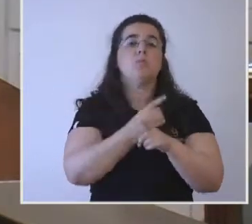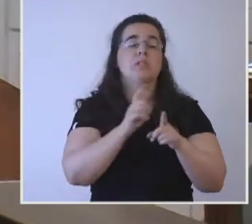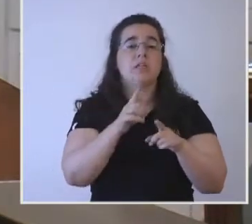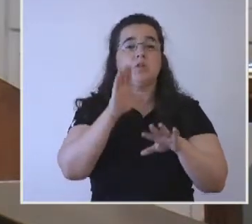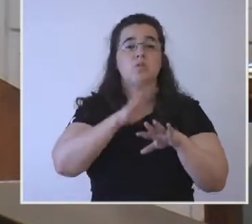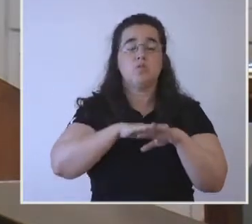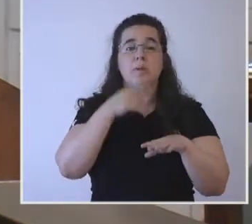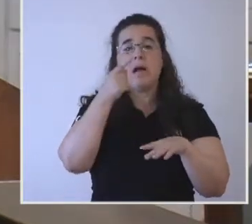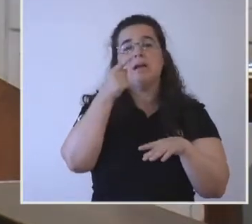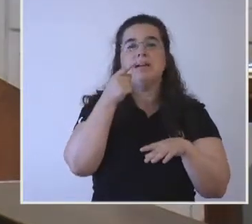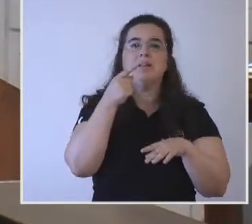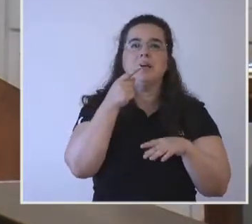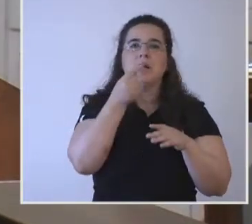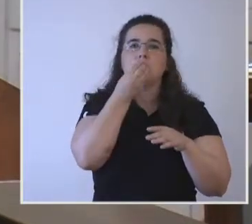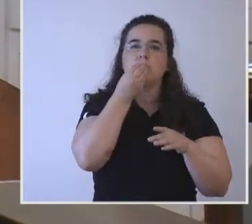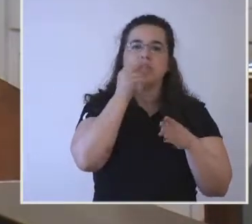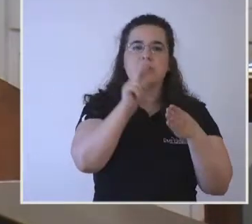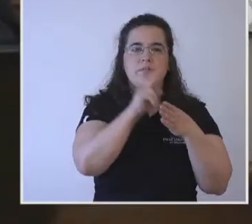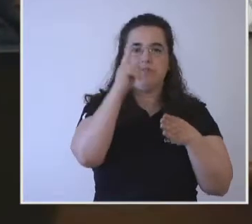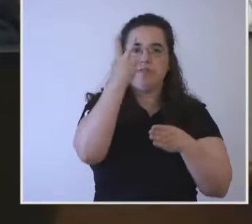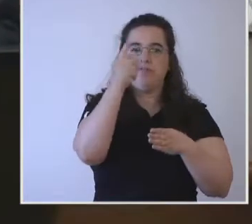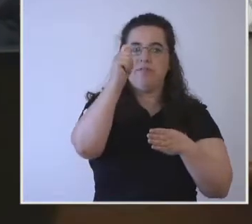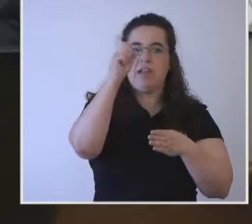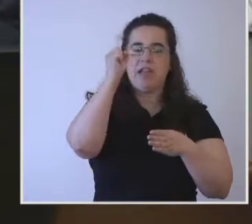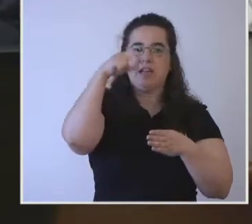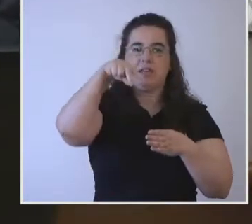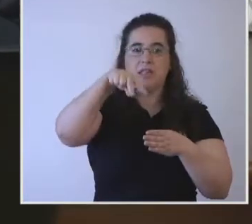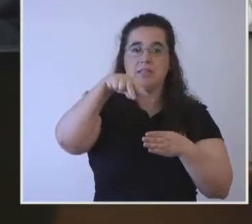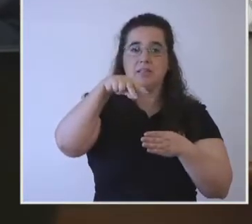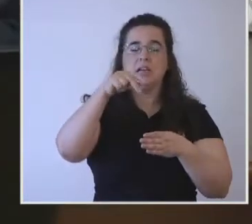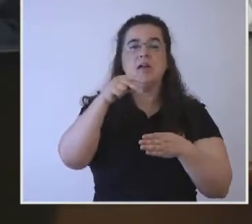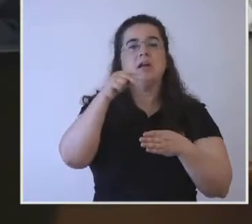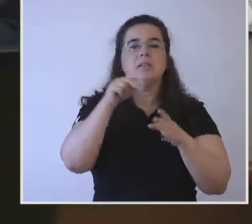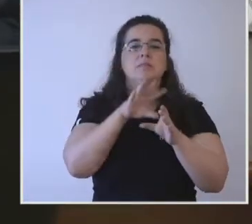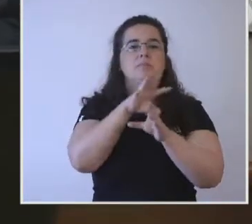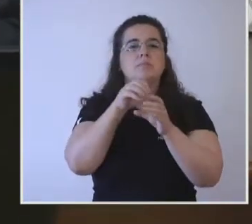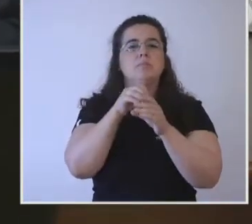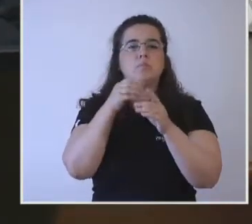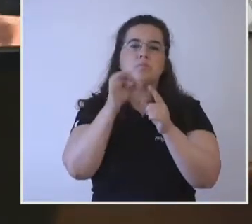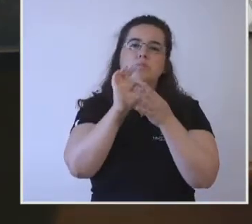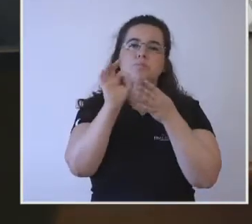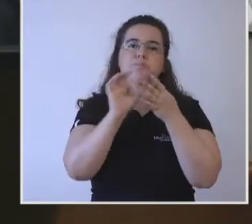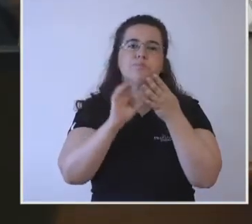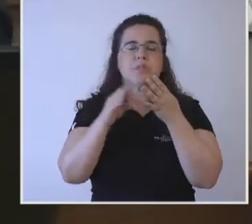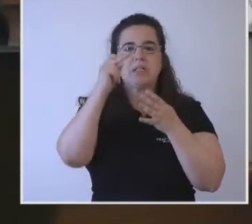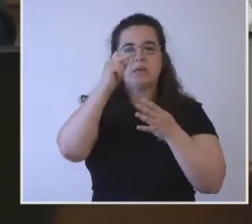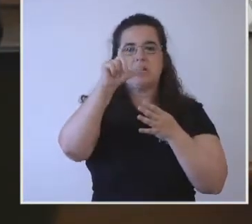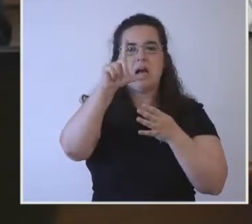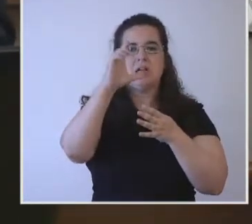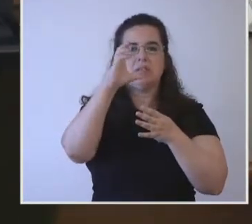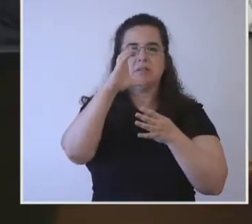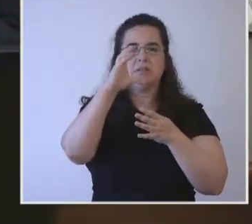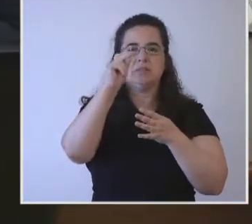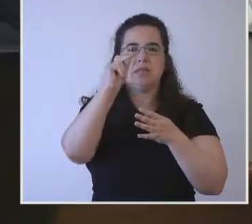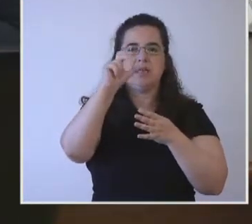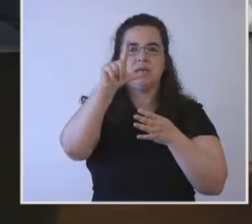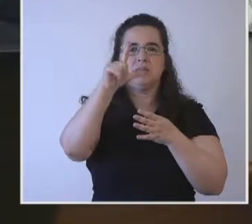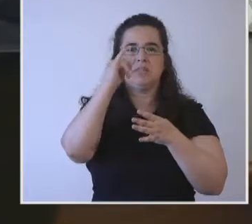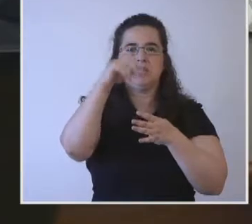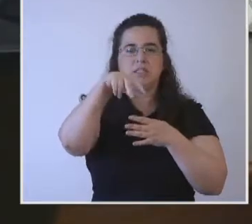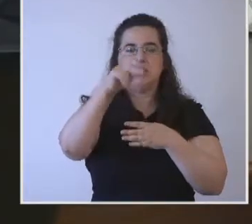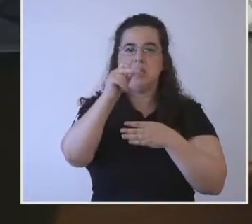urina propicia o desenvolvimento de bactérias, de infecções e de um maior risco inflamatório, e daí ser maior o risco